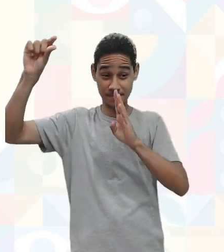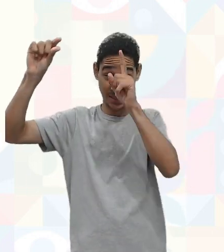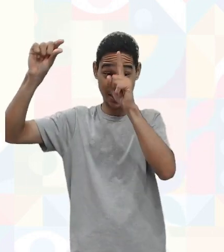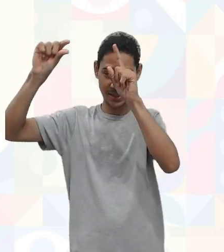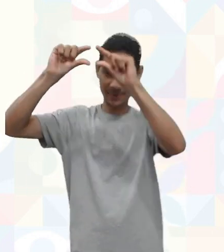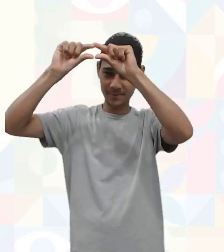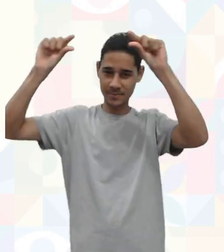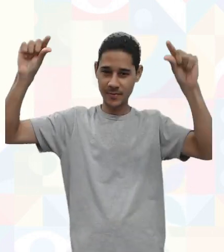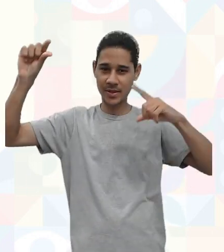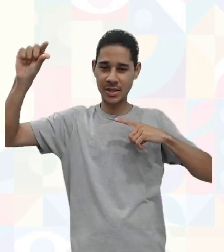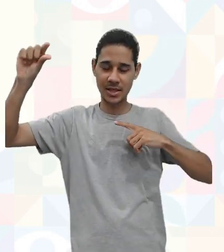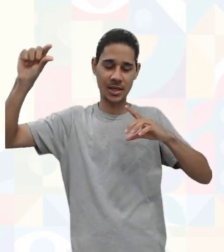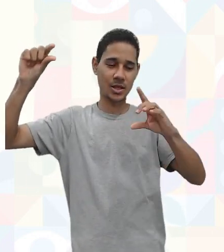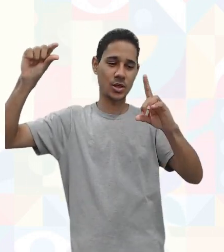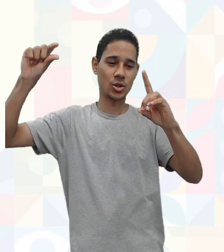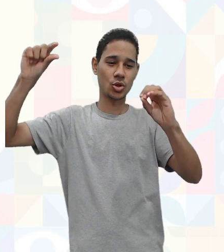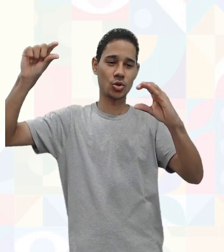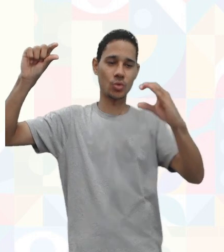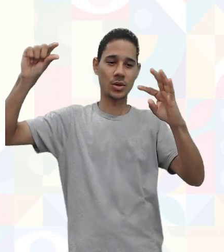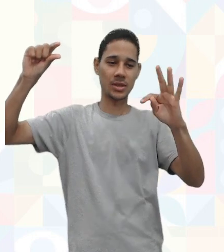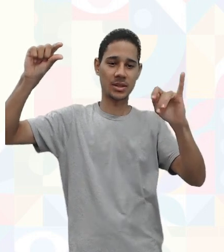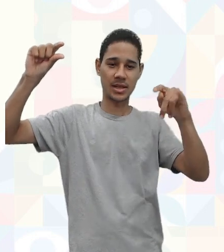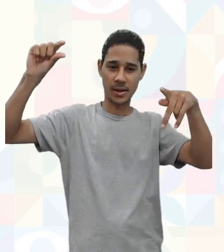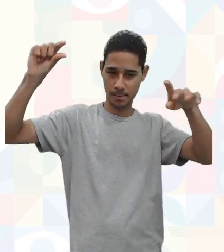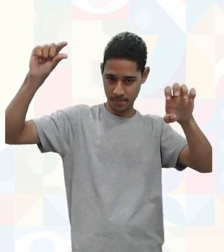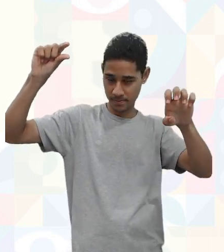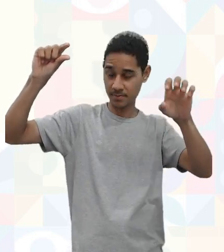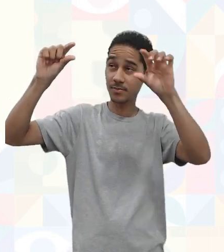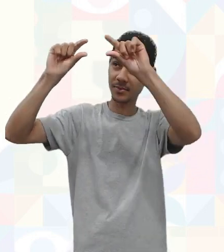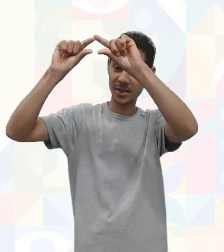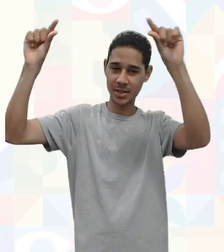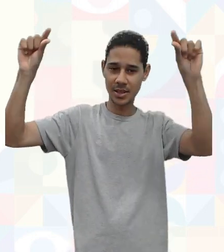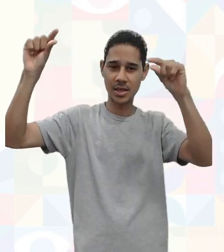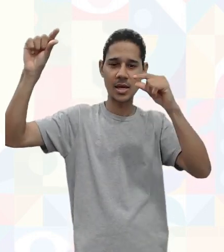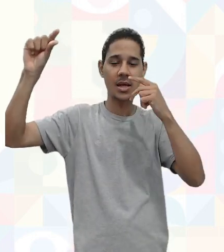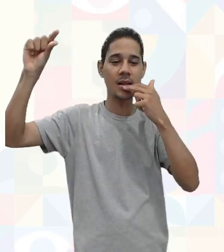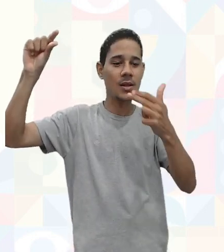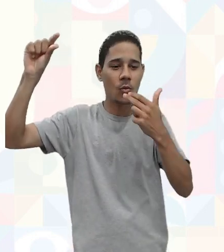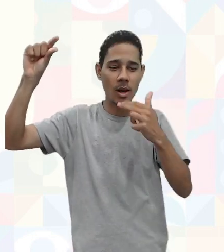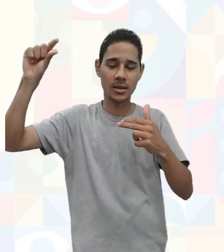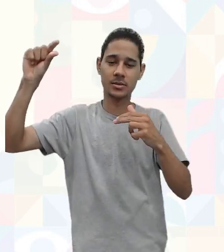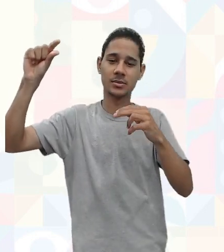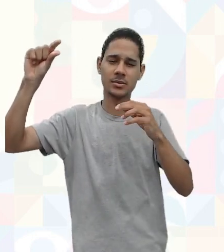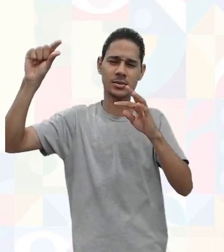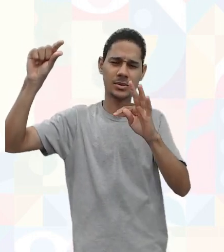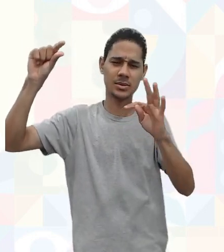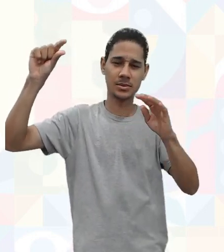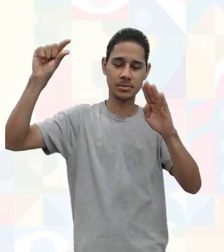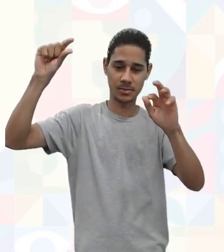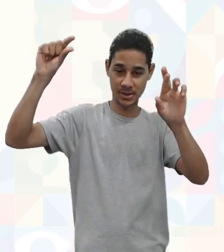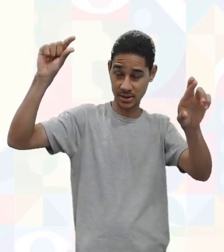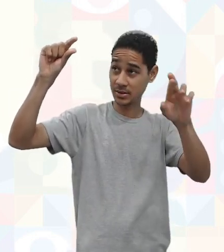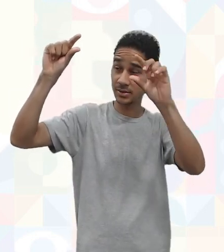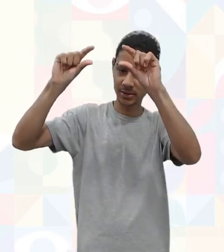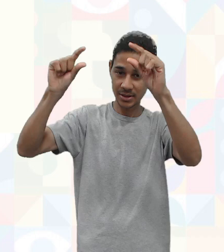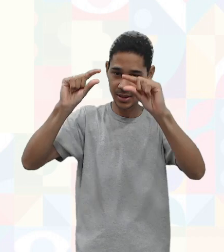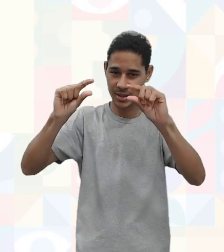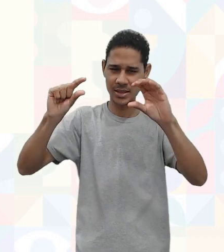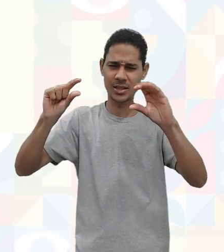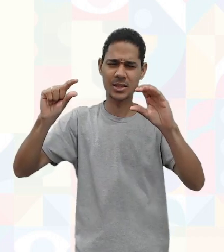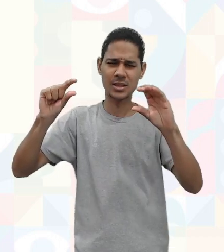o doctype definido, né? A linguagem PTBR, tá? Temos o